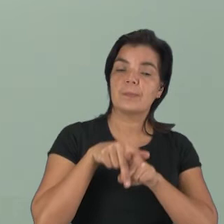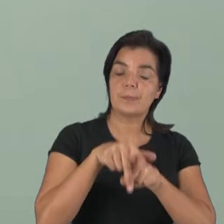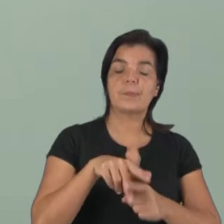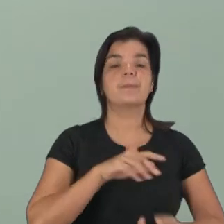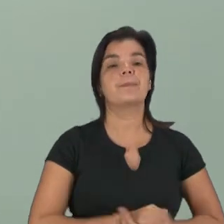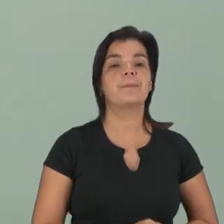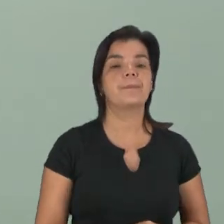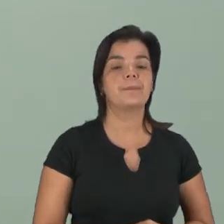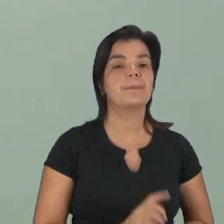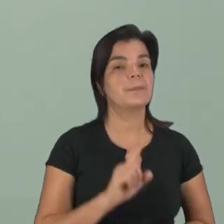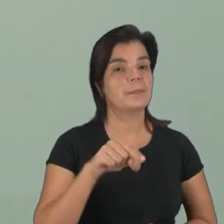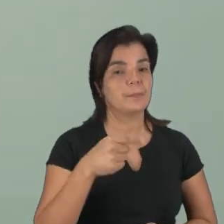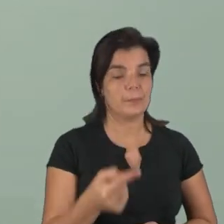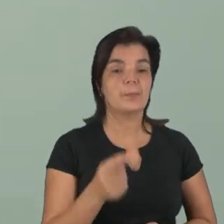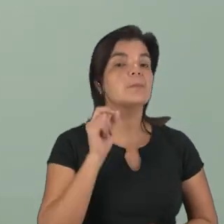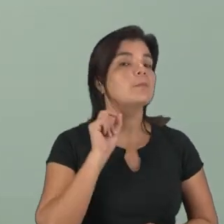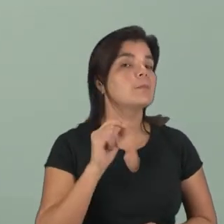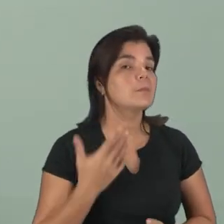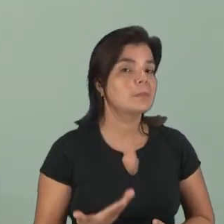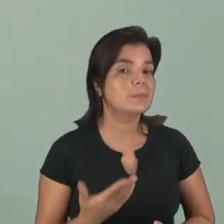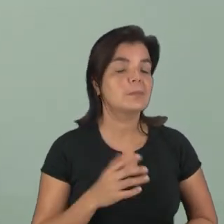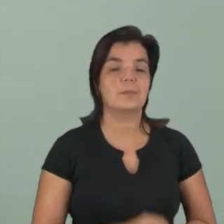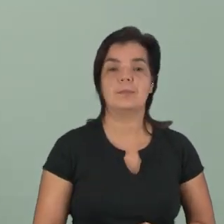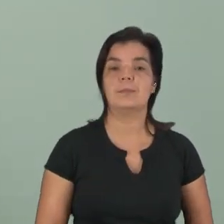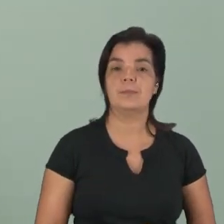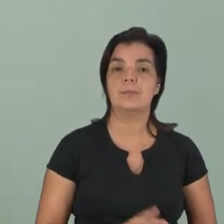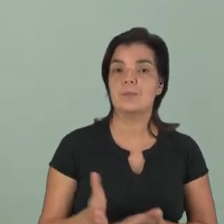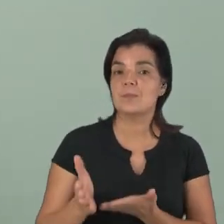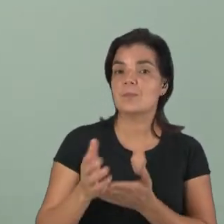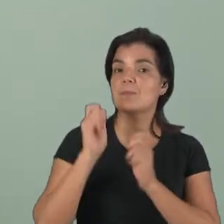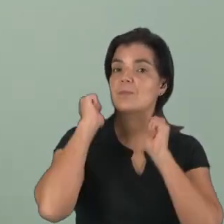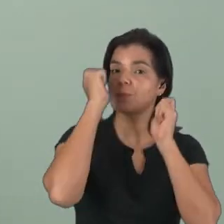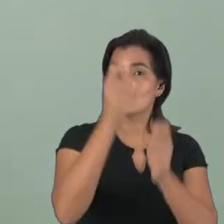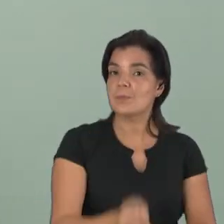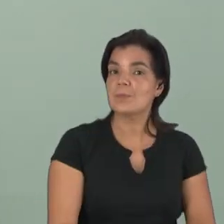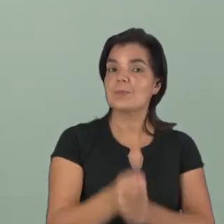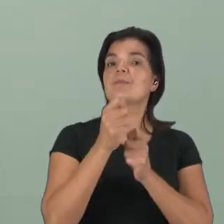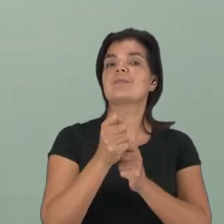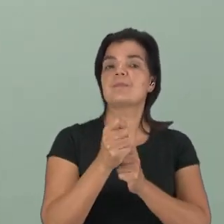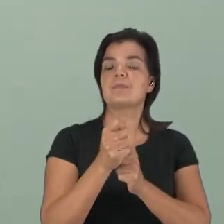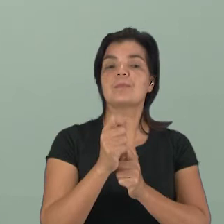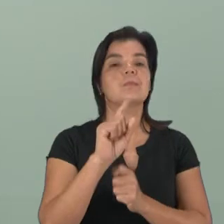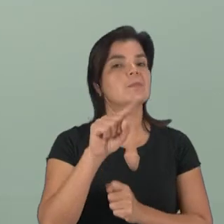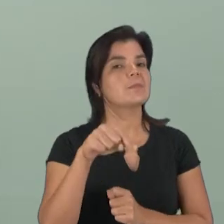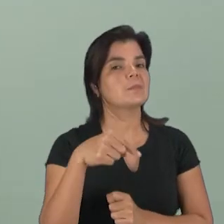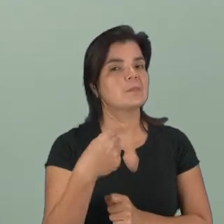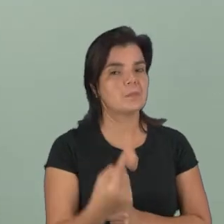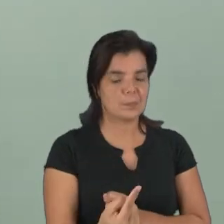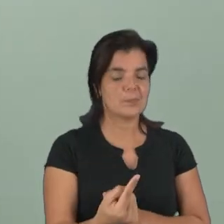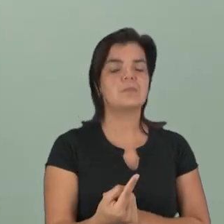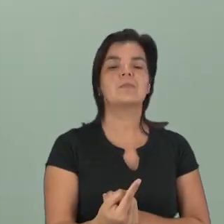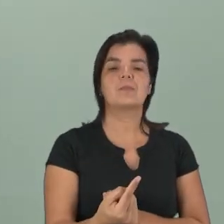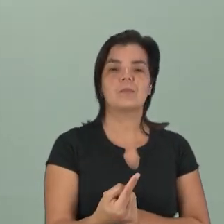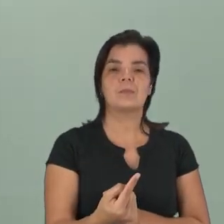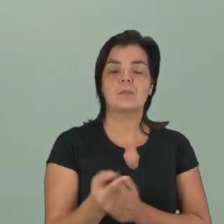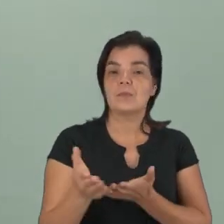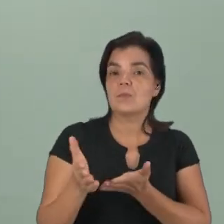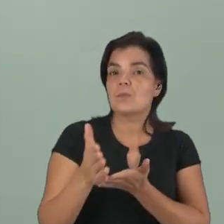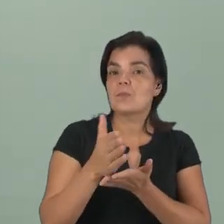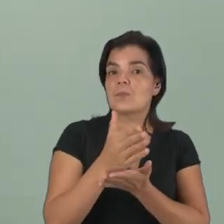depois que andou a cavalo ele fez o que ele foi pescar e depois que ele